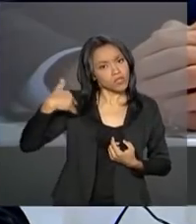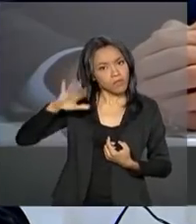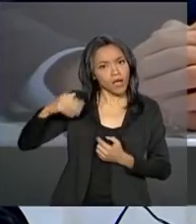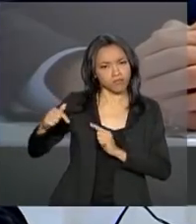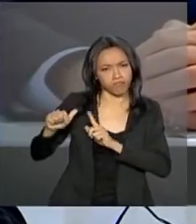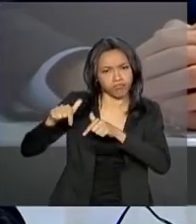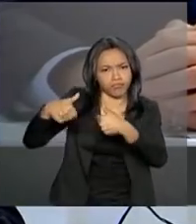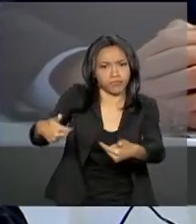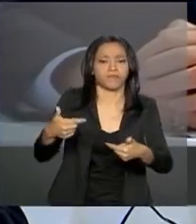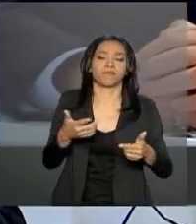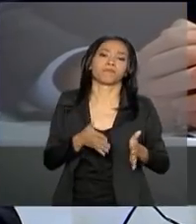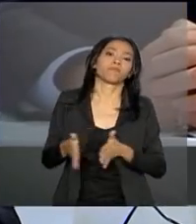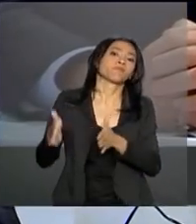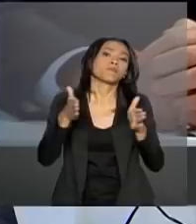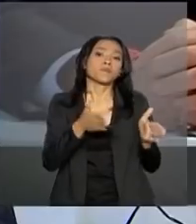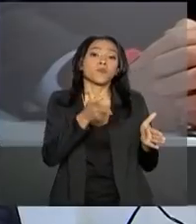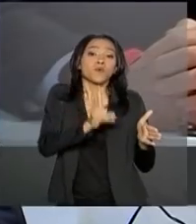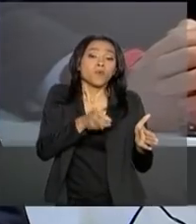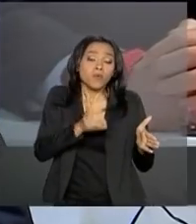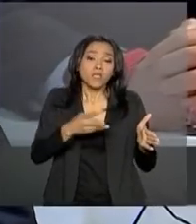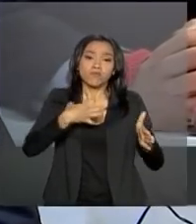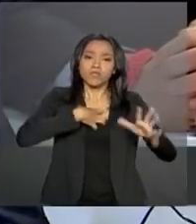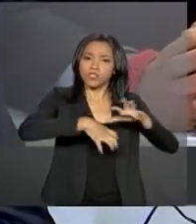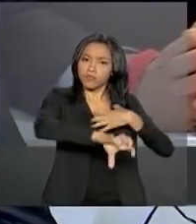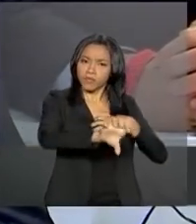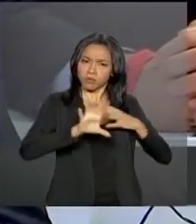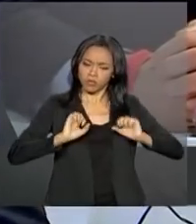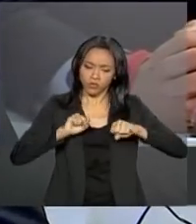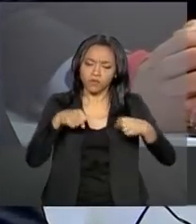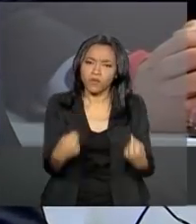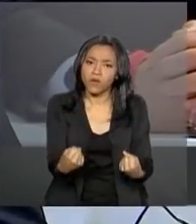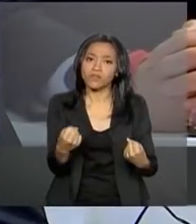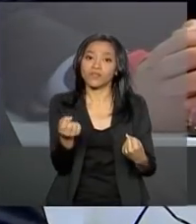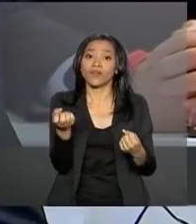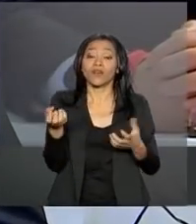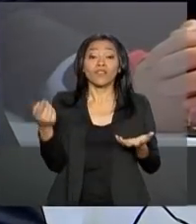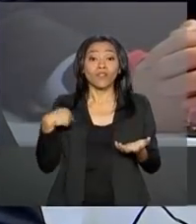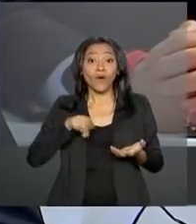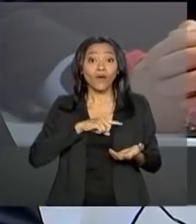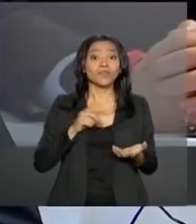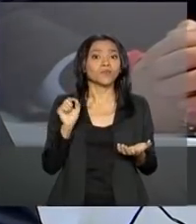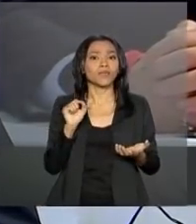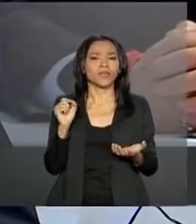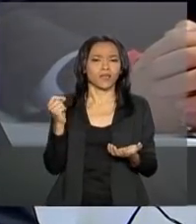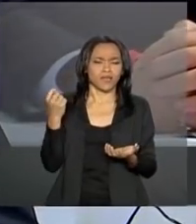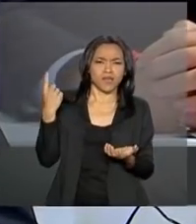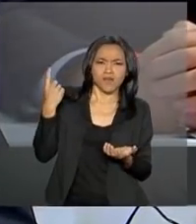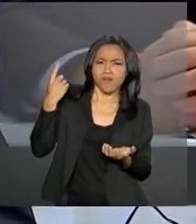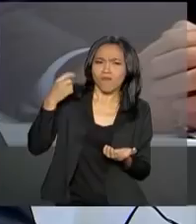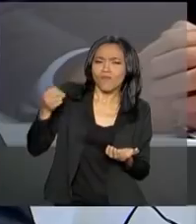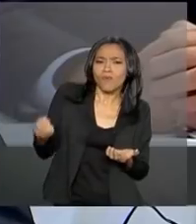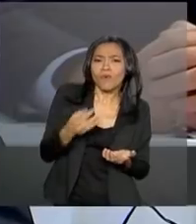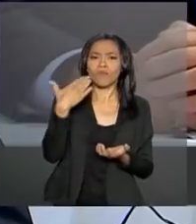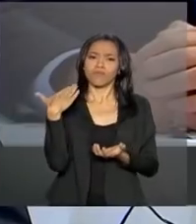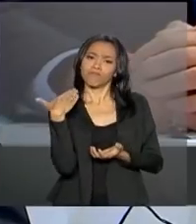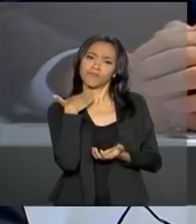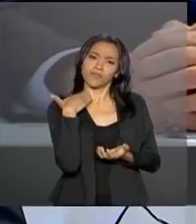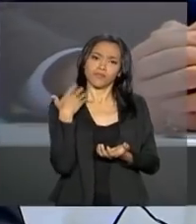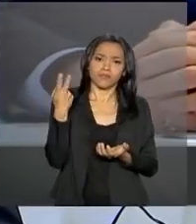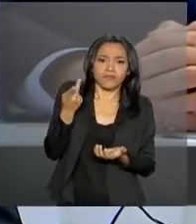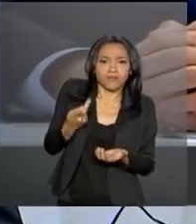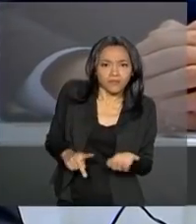no mesmo espírito de união de esforços estamos consolidando um novo banco de desenvolvimento talvez o símbolo maior da nossa